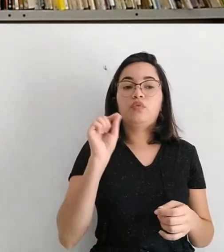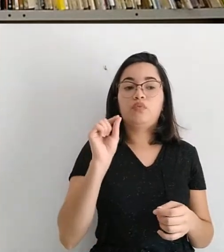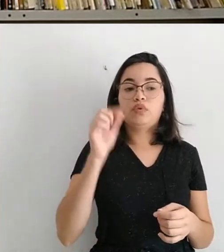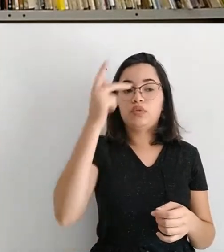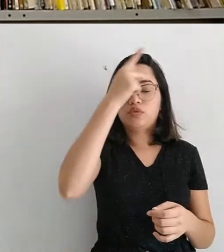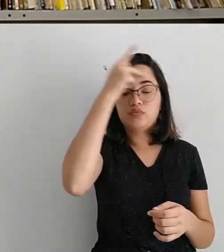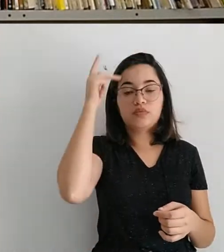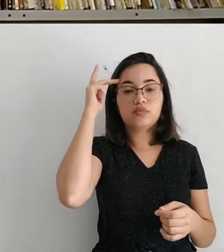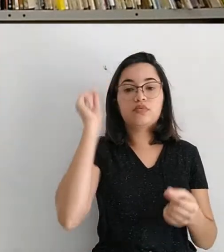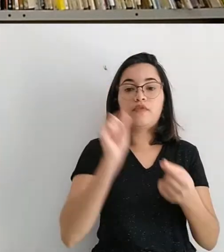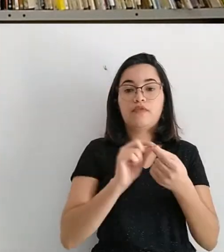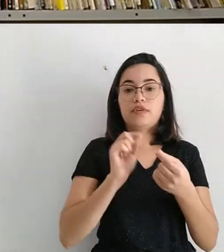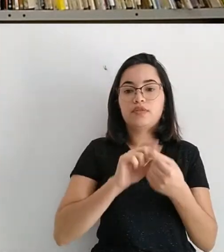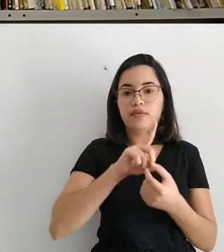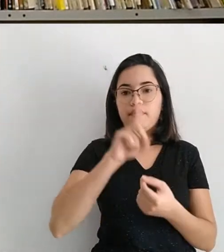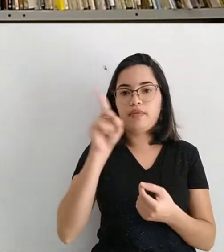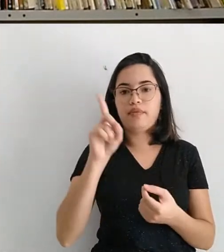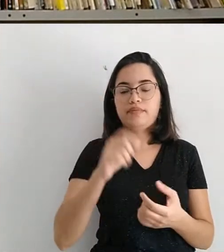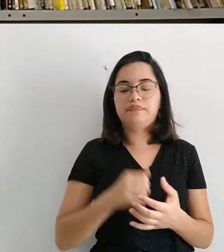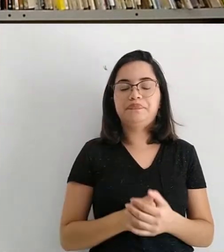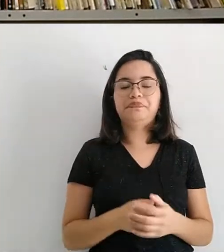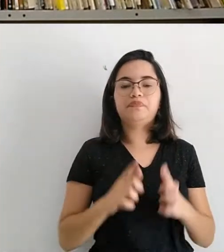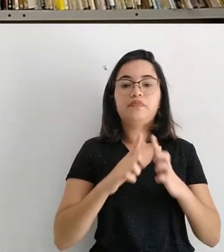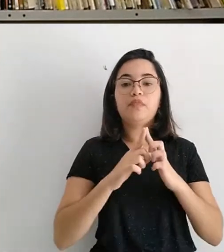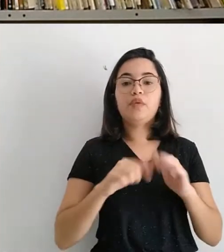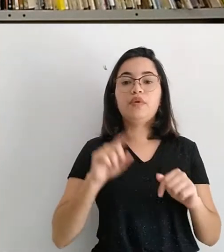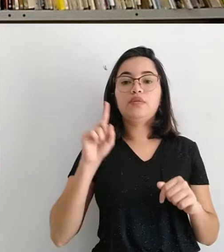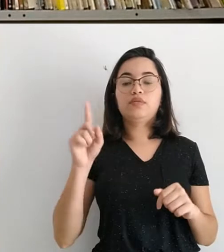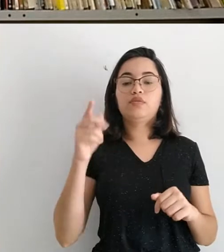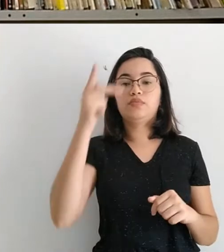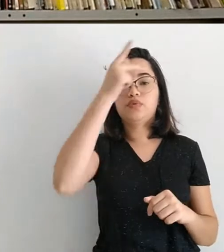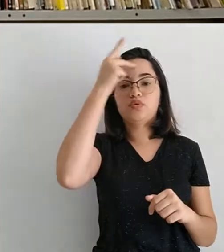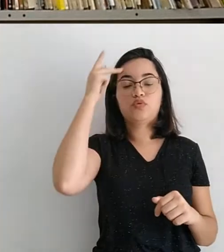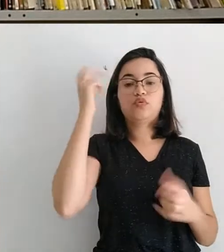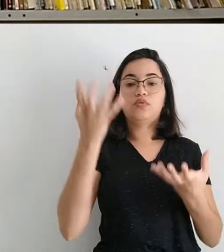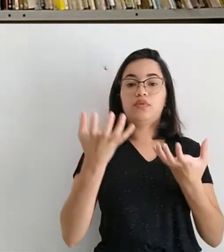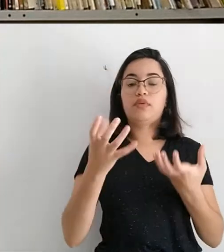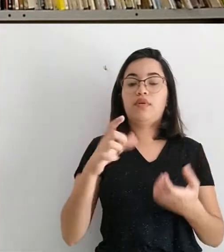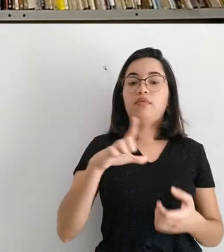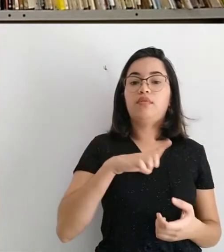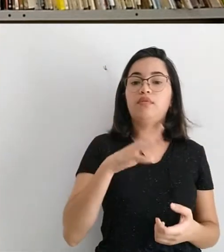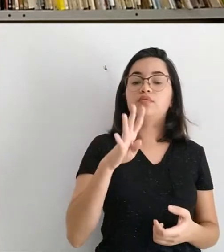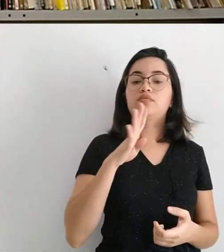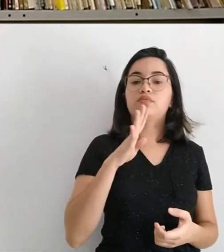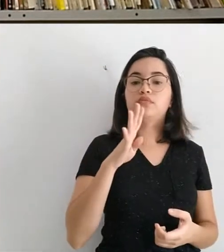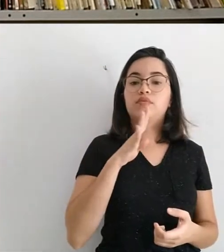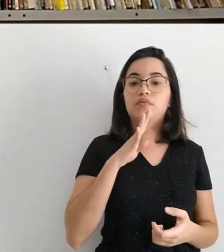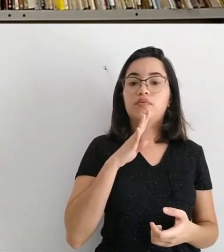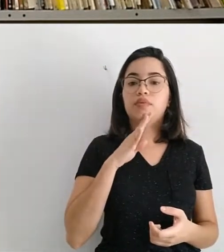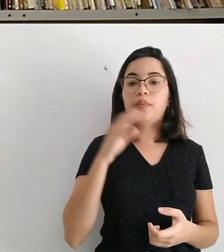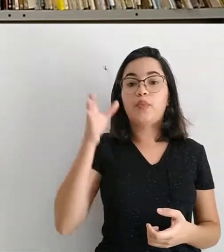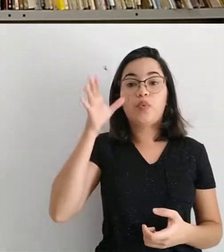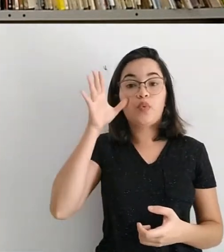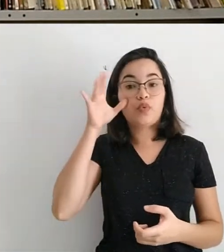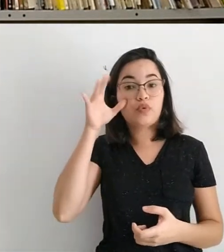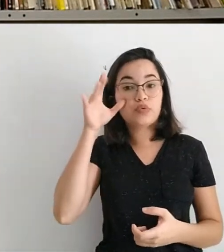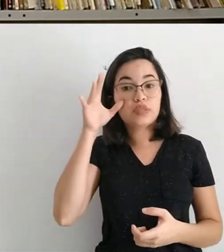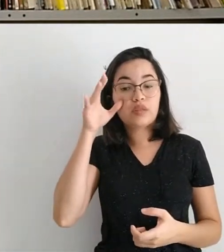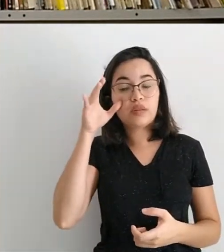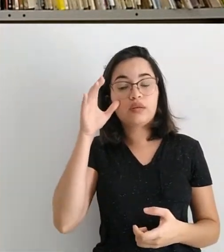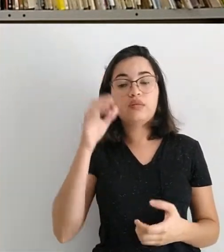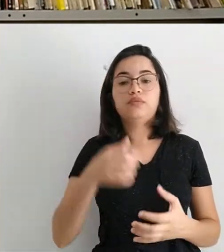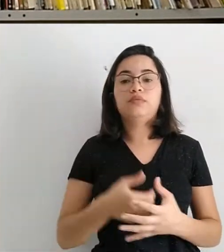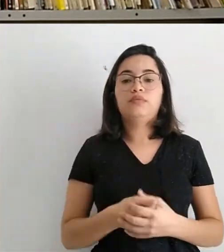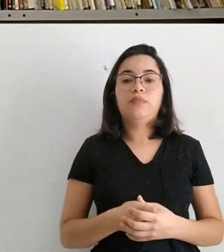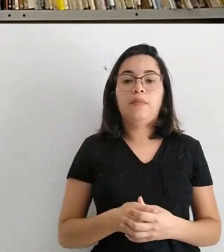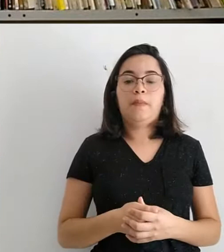Né? Mas essas pessoas querem ter esse conhecimento por curiosidade,